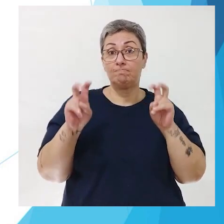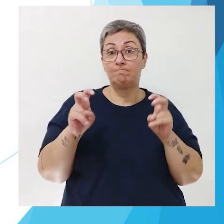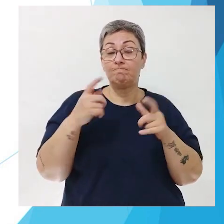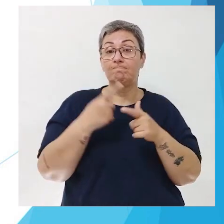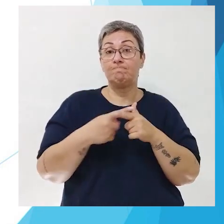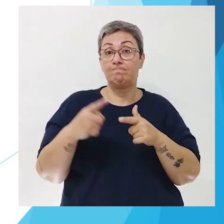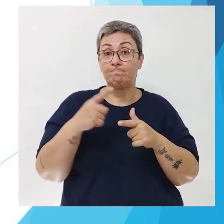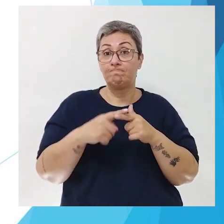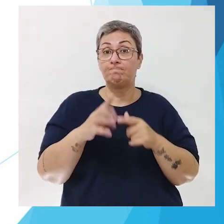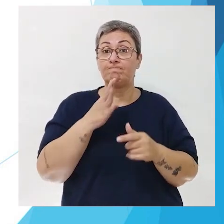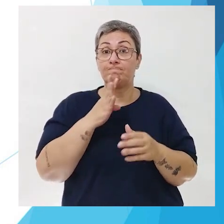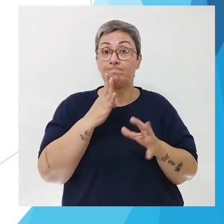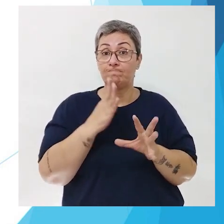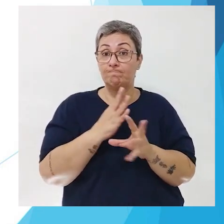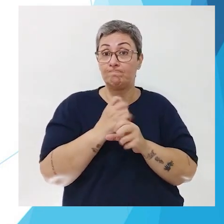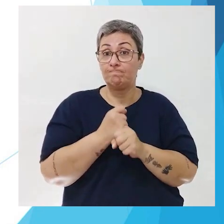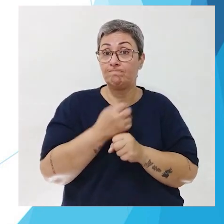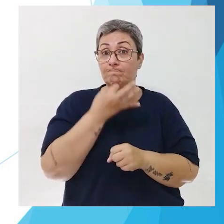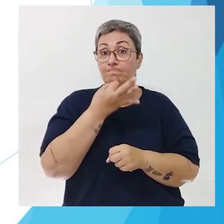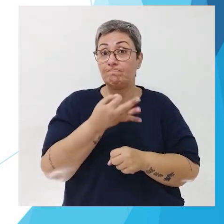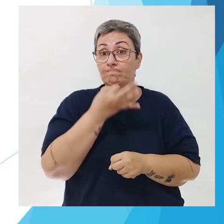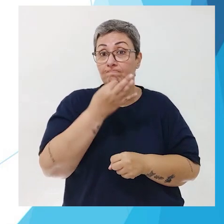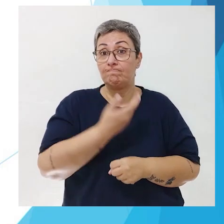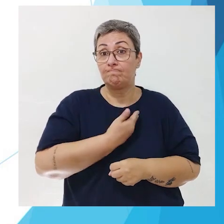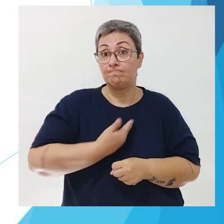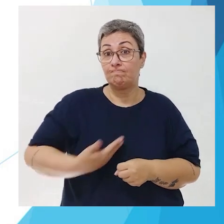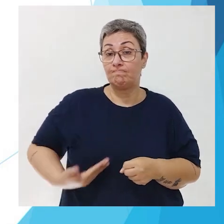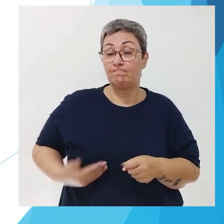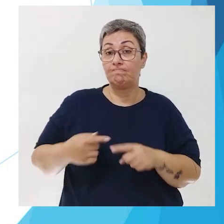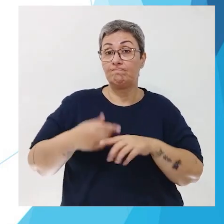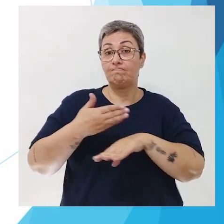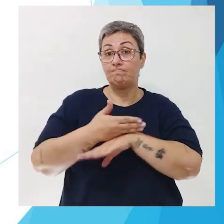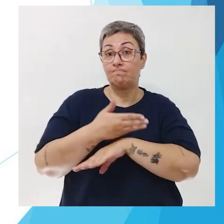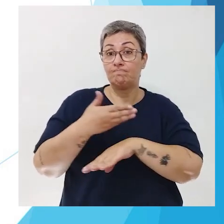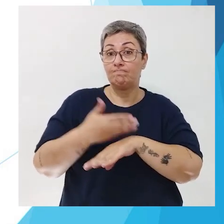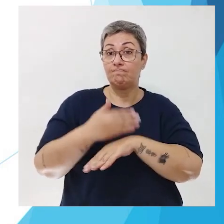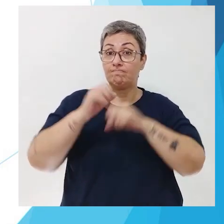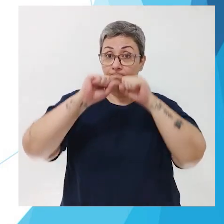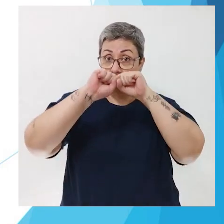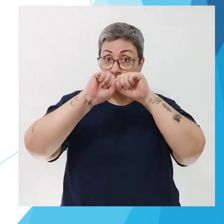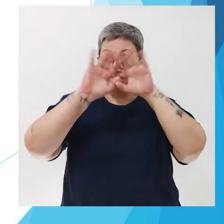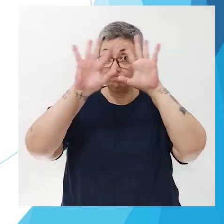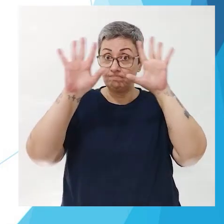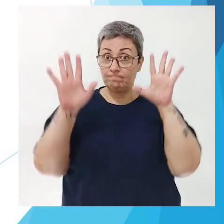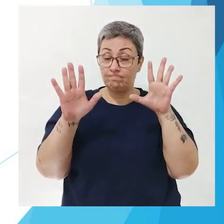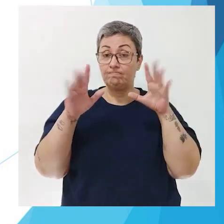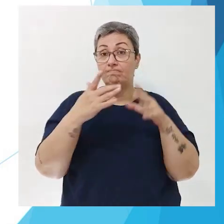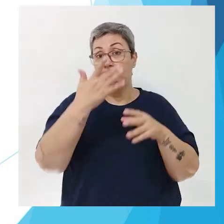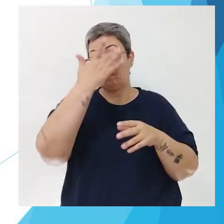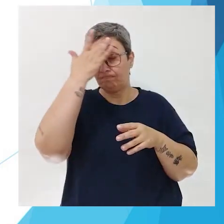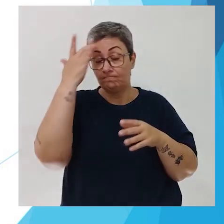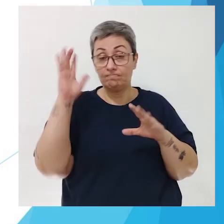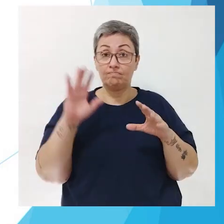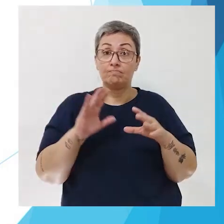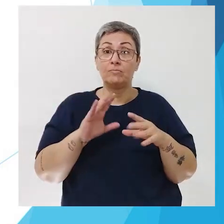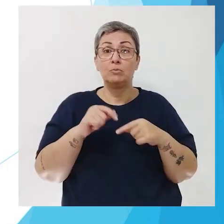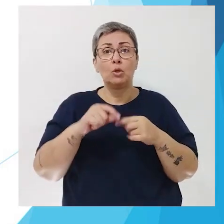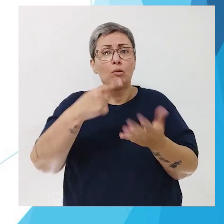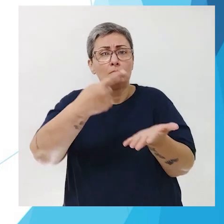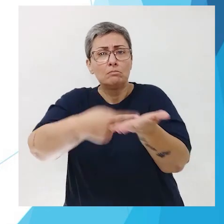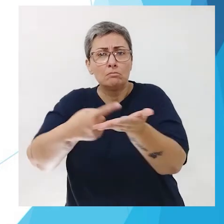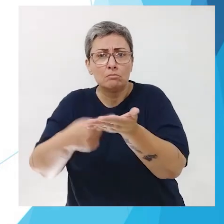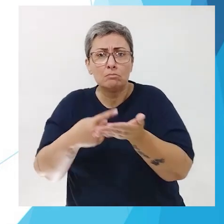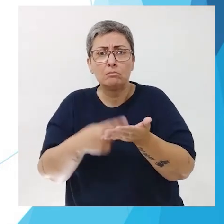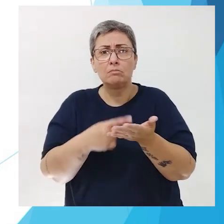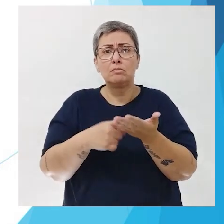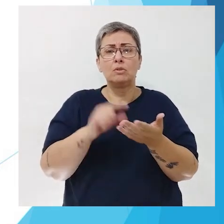problema, conhecimento de dados pela opinião pública, participação esclarecida do público frente às tomadas de